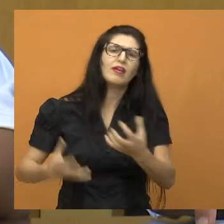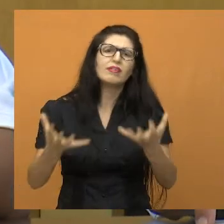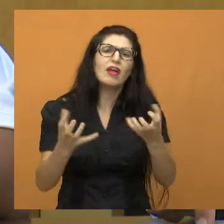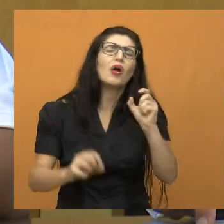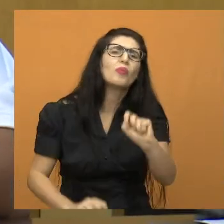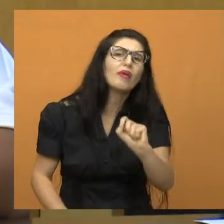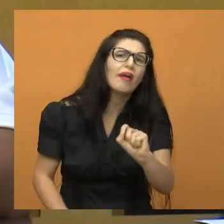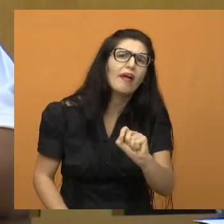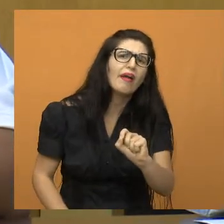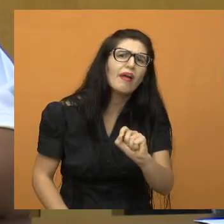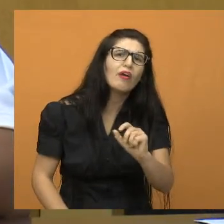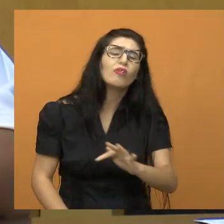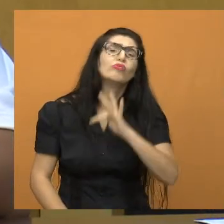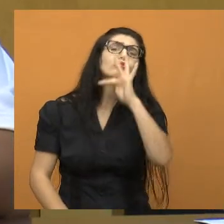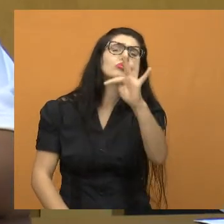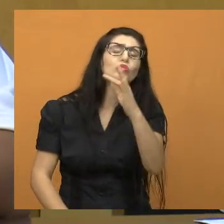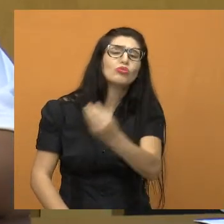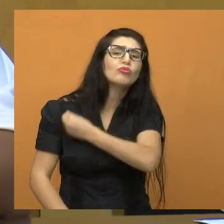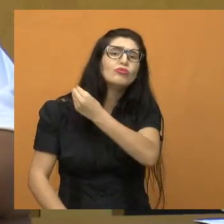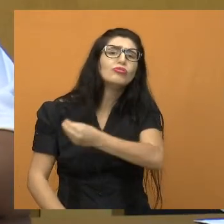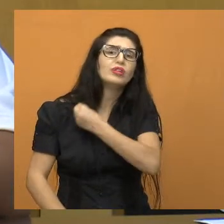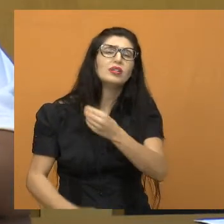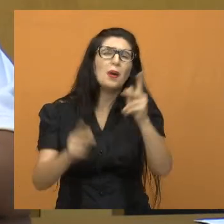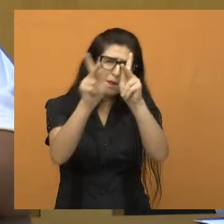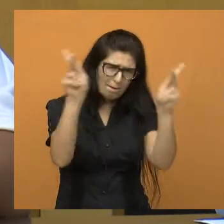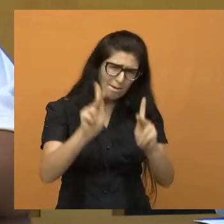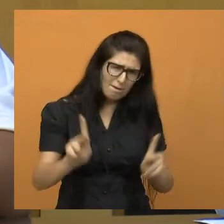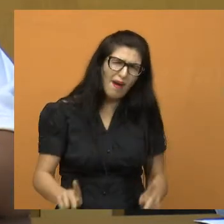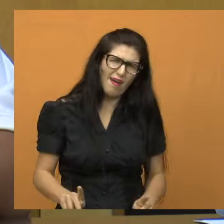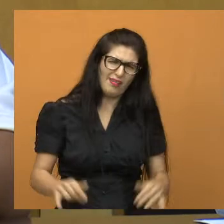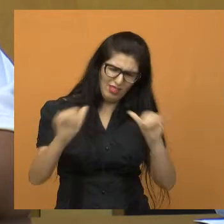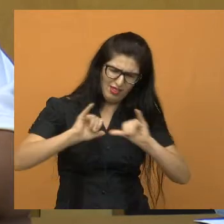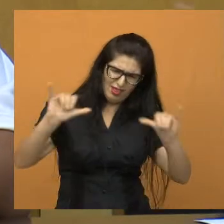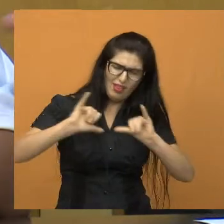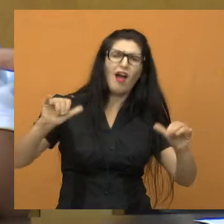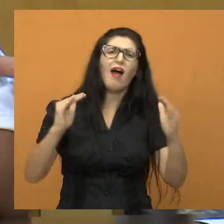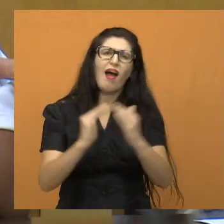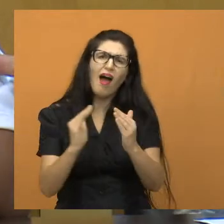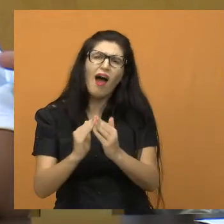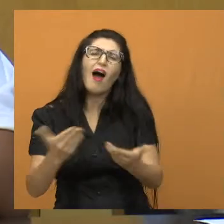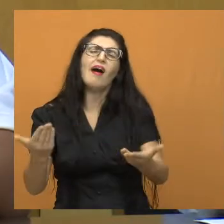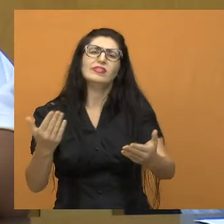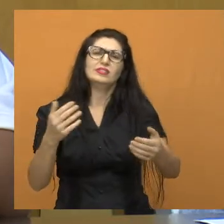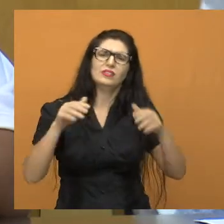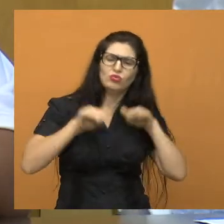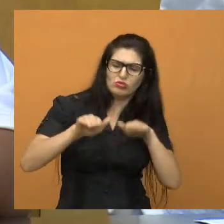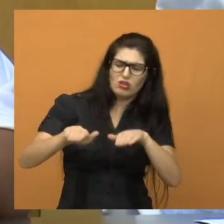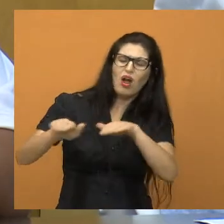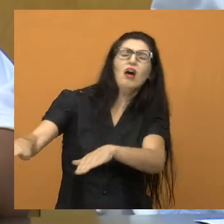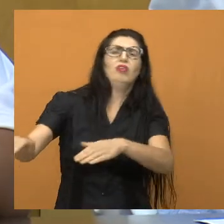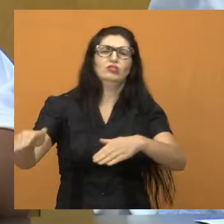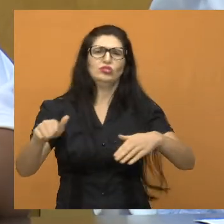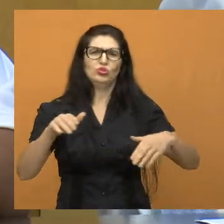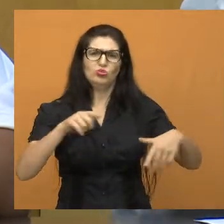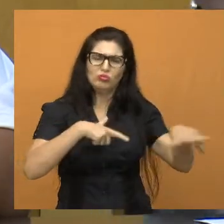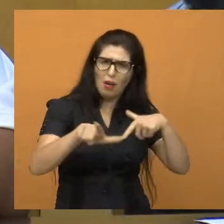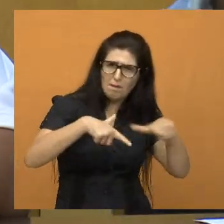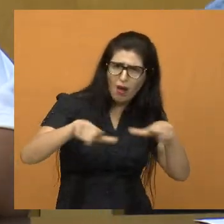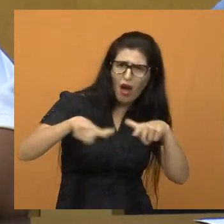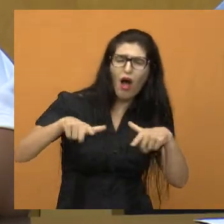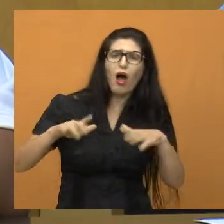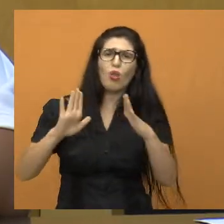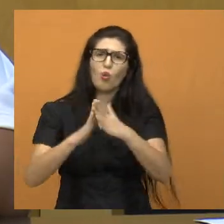promovo a paz nas pequenas coisas? Em casa, no trânsito, no trabalho,